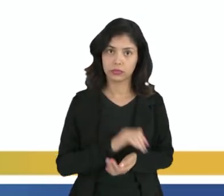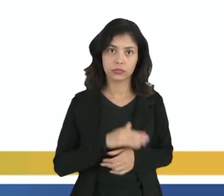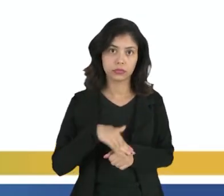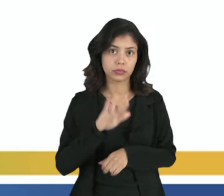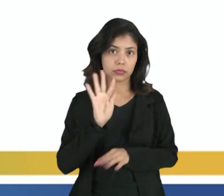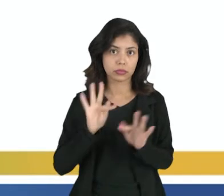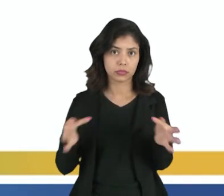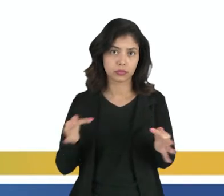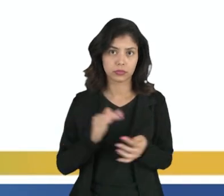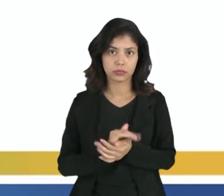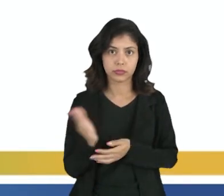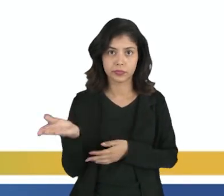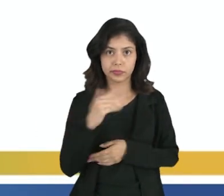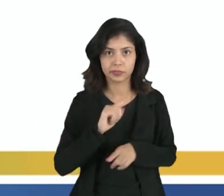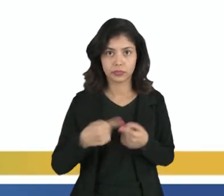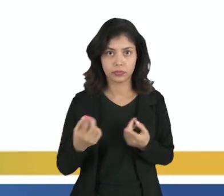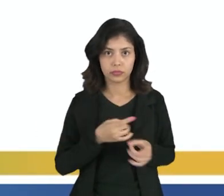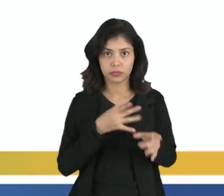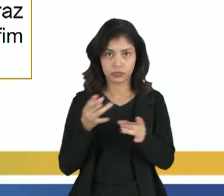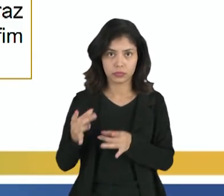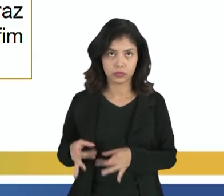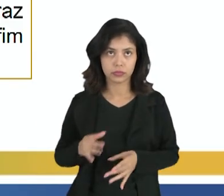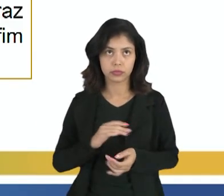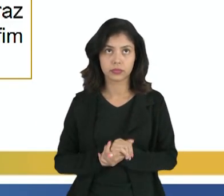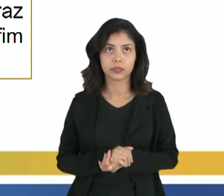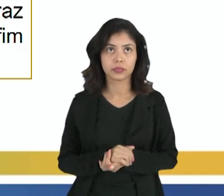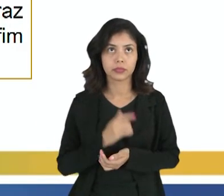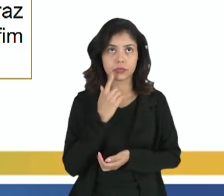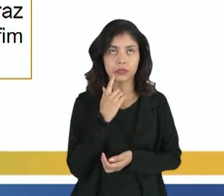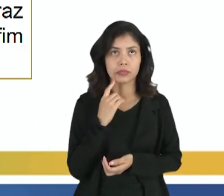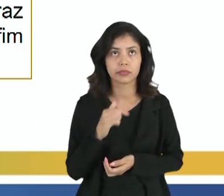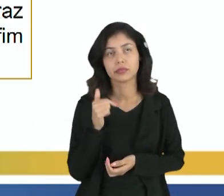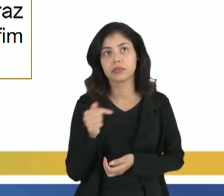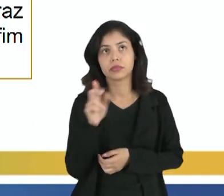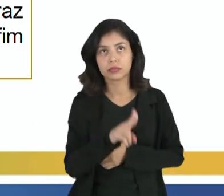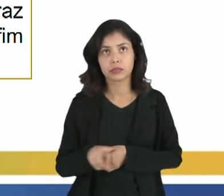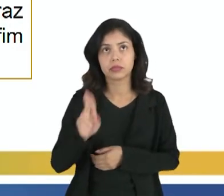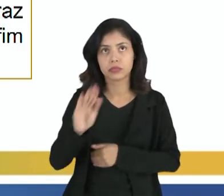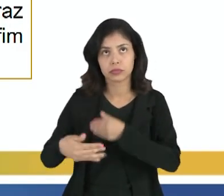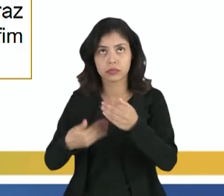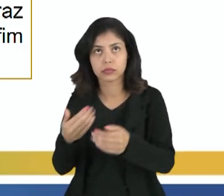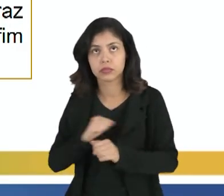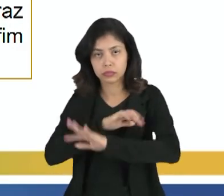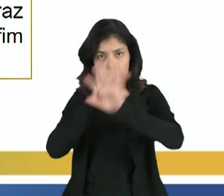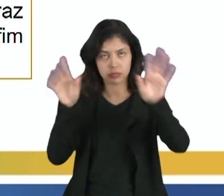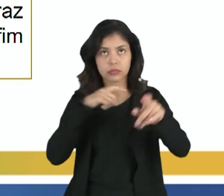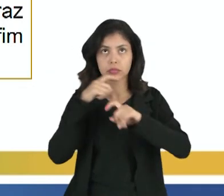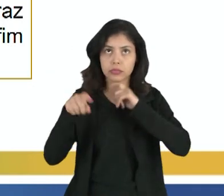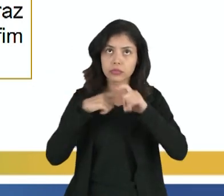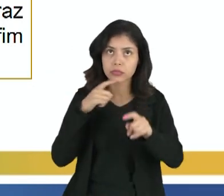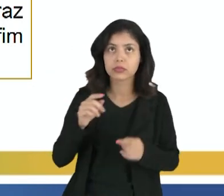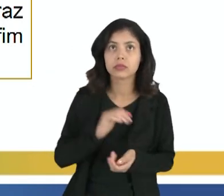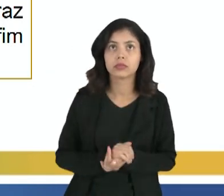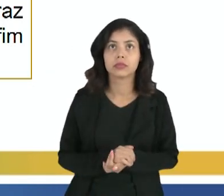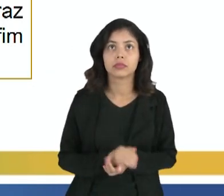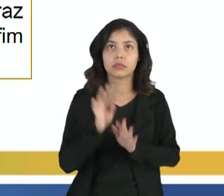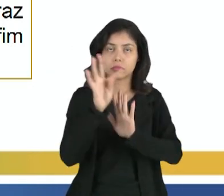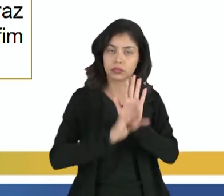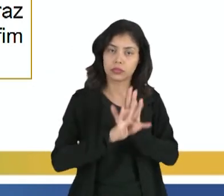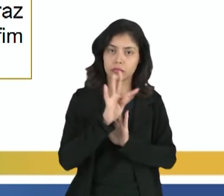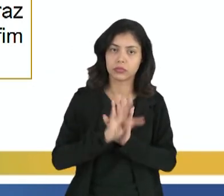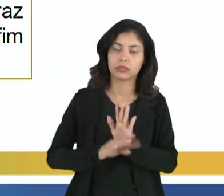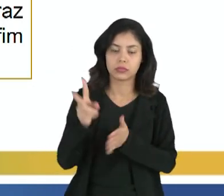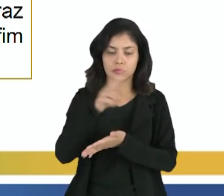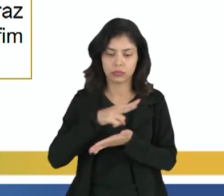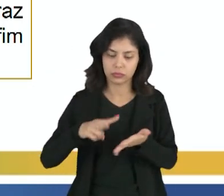mais simples. Vamos a mais dicas. Dica 7. Utilize procedimentos para esclarecer dúvidas.